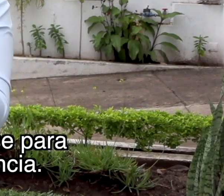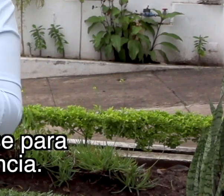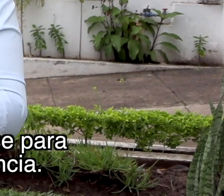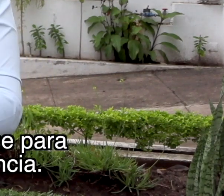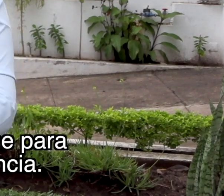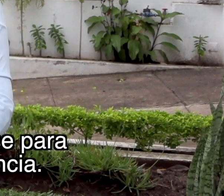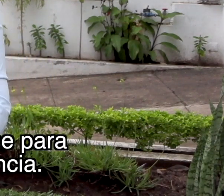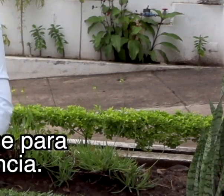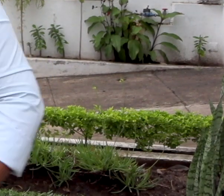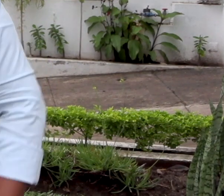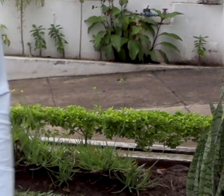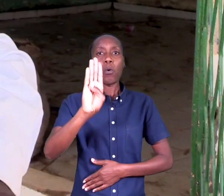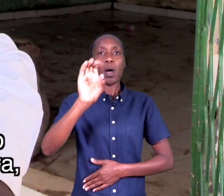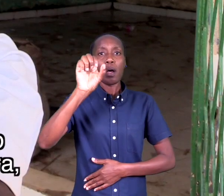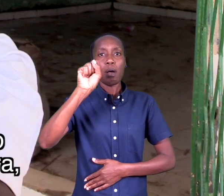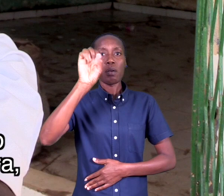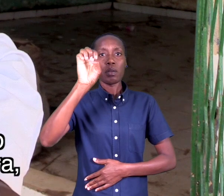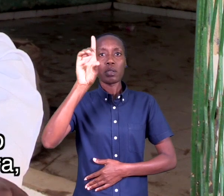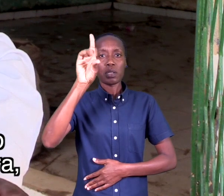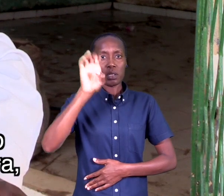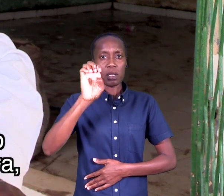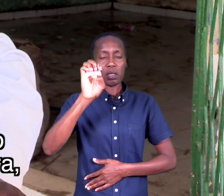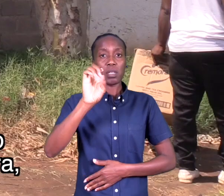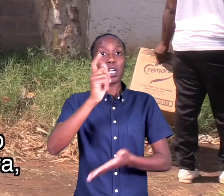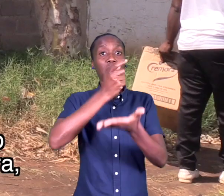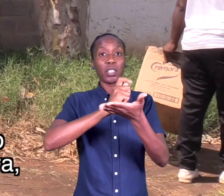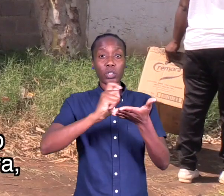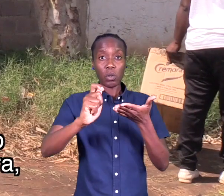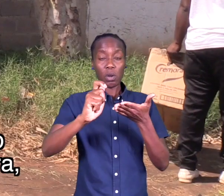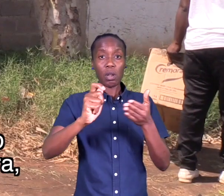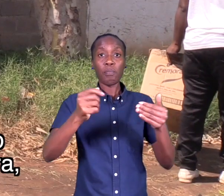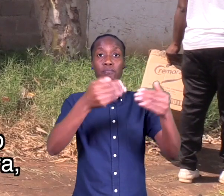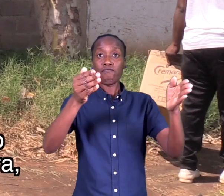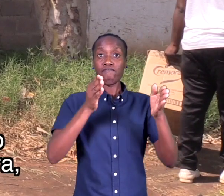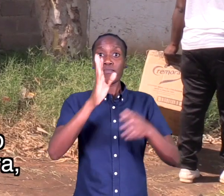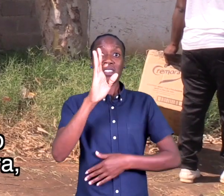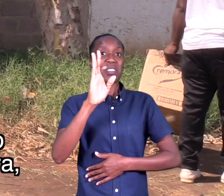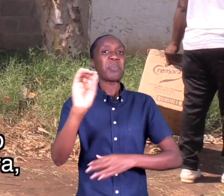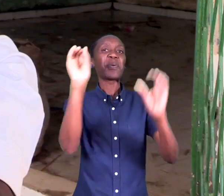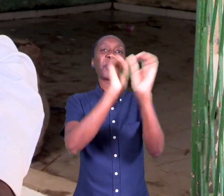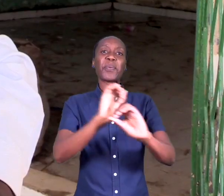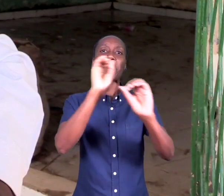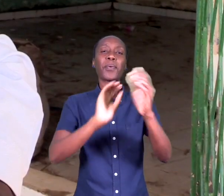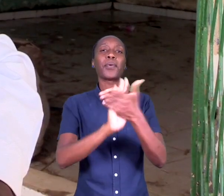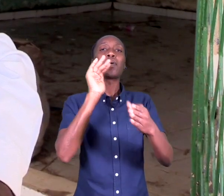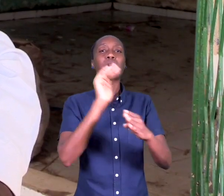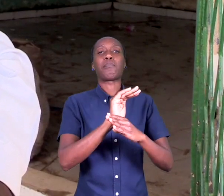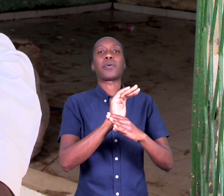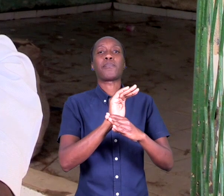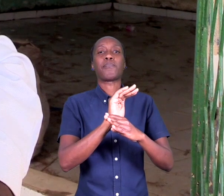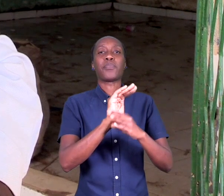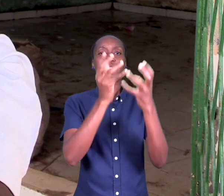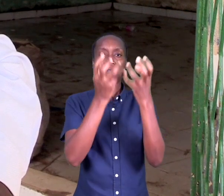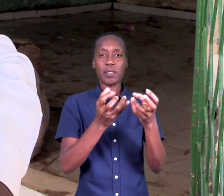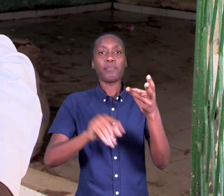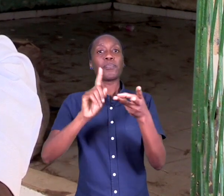receber alunos com deficiência. Boa sede, as casas de banhos não tinham rampa, não tinham nada, mas agora já está-se a construir